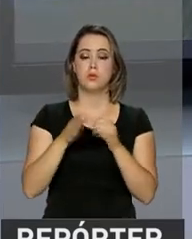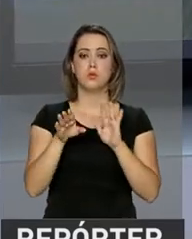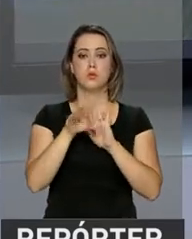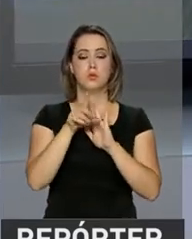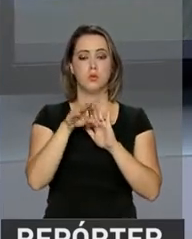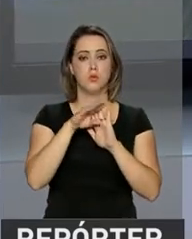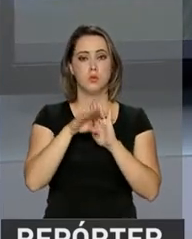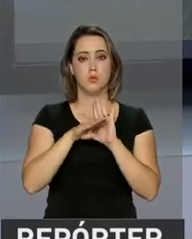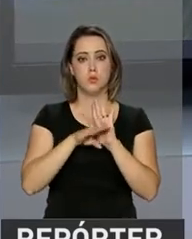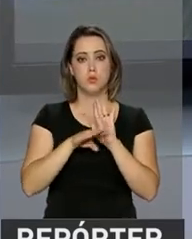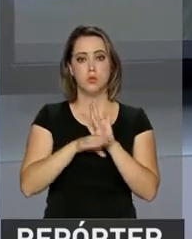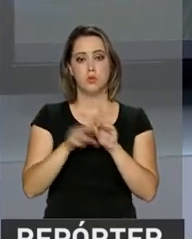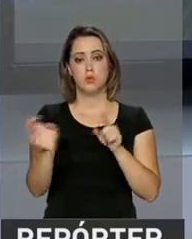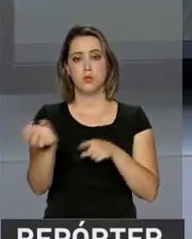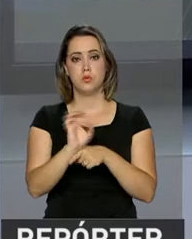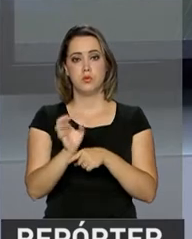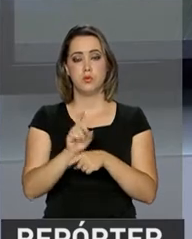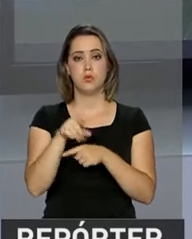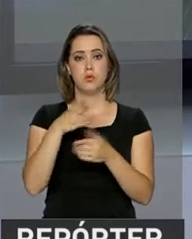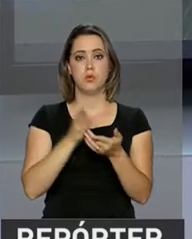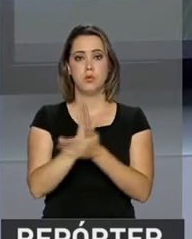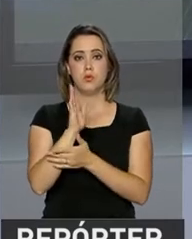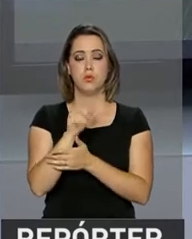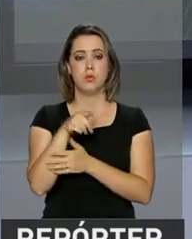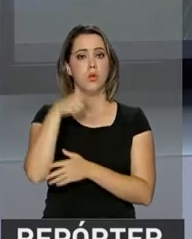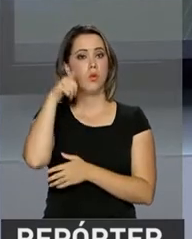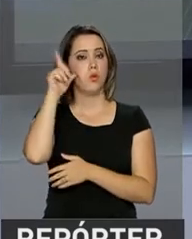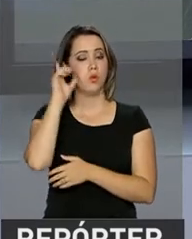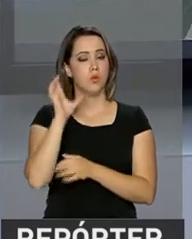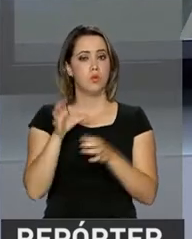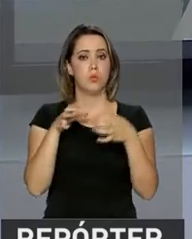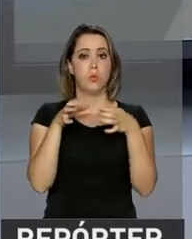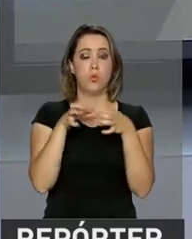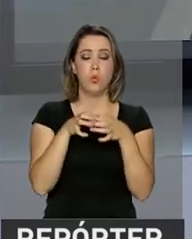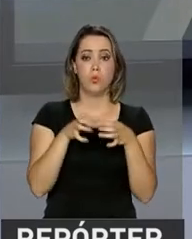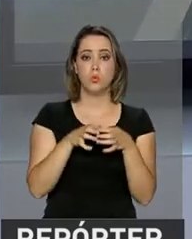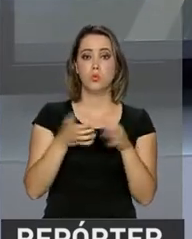projeto para os estados endividados foi aprovado ontem pela Câmara dos